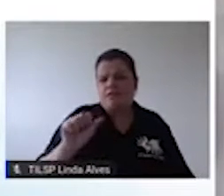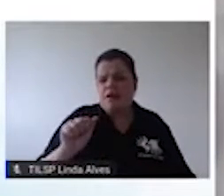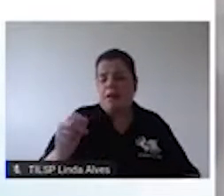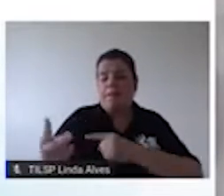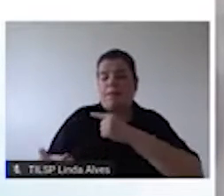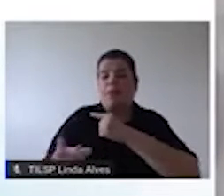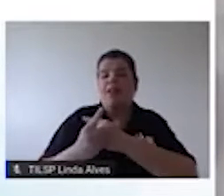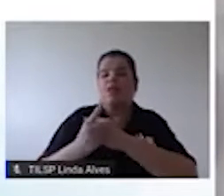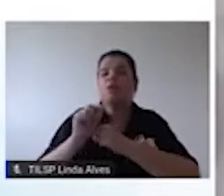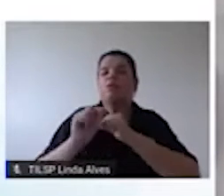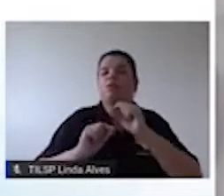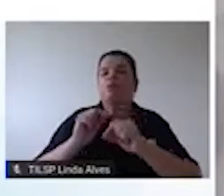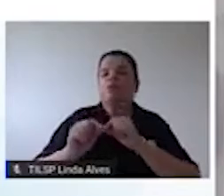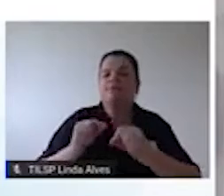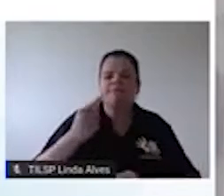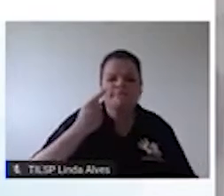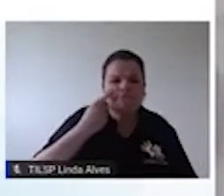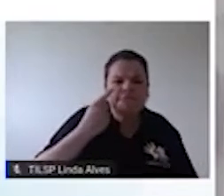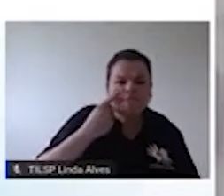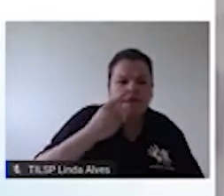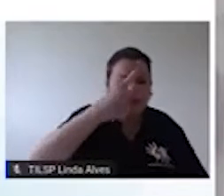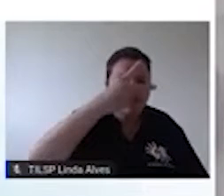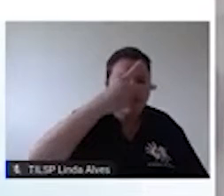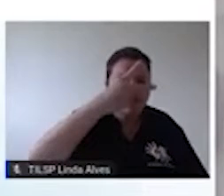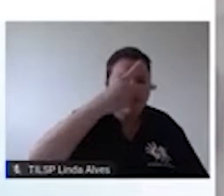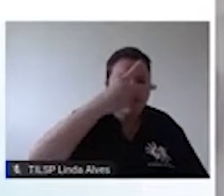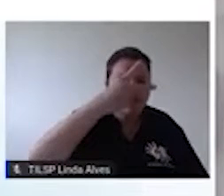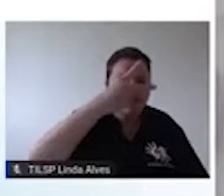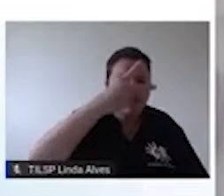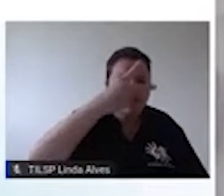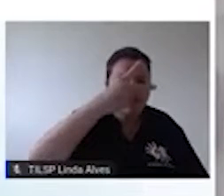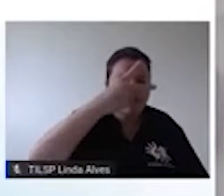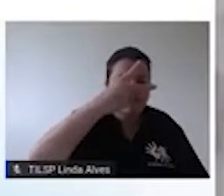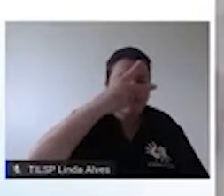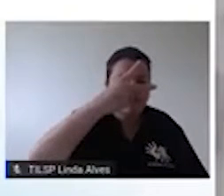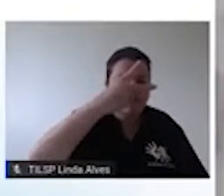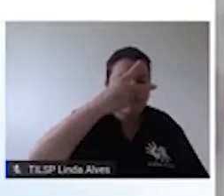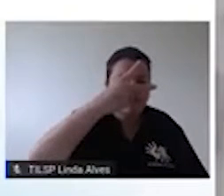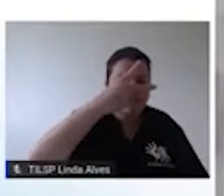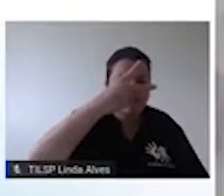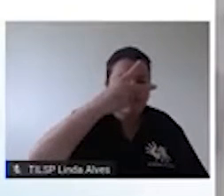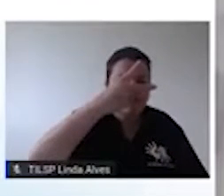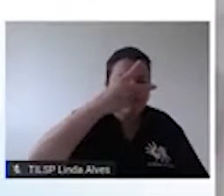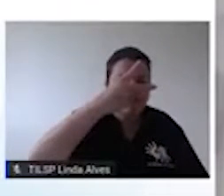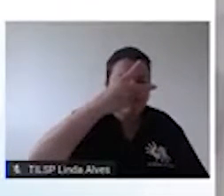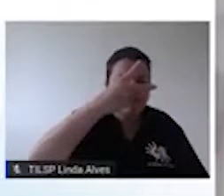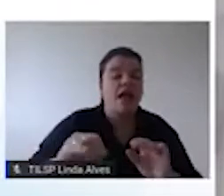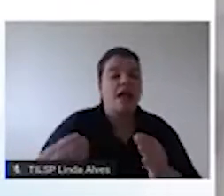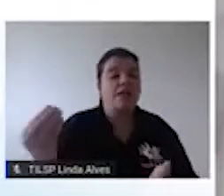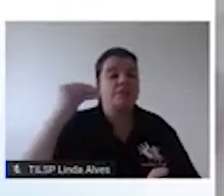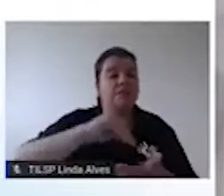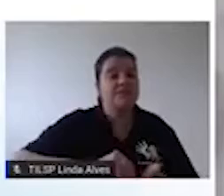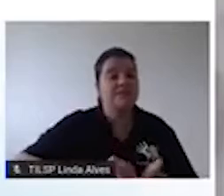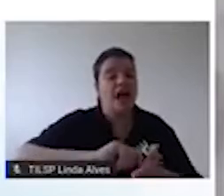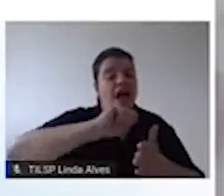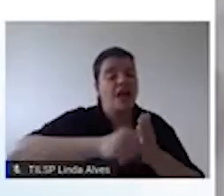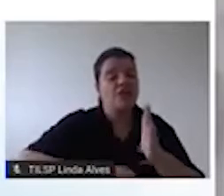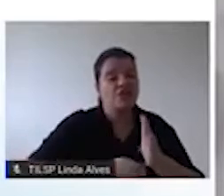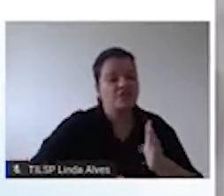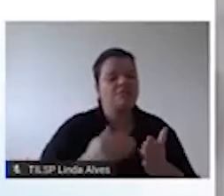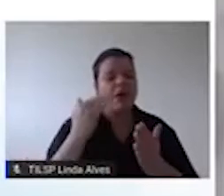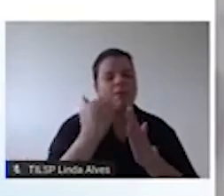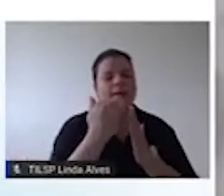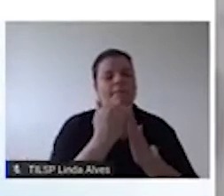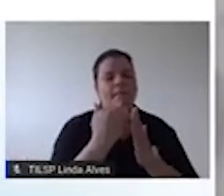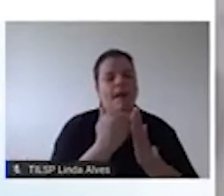faz? A Anvisa, quando chega uma vacina que quer ser lançada no mercado brasileiro, ela tem que fazer um registro com base em uma série